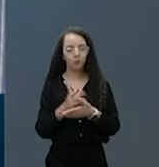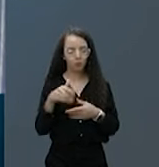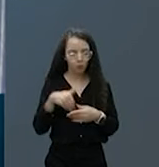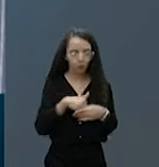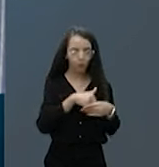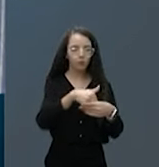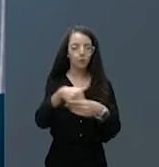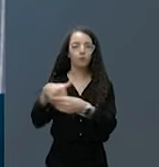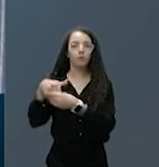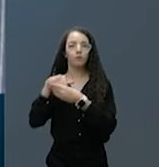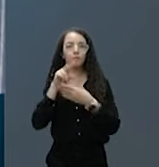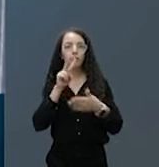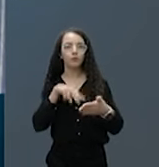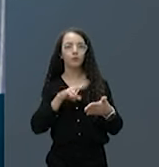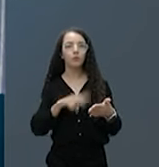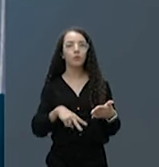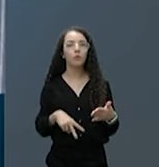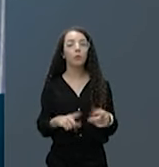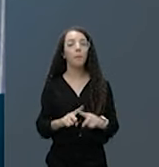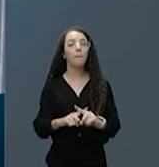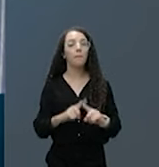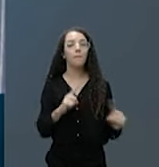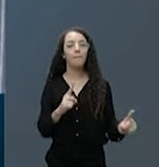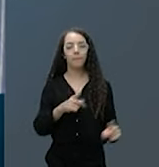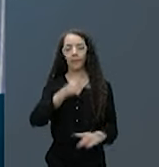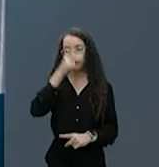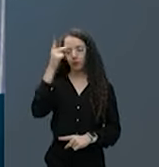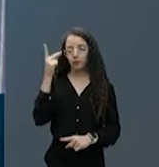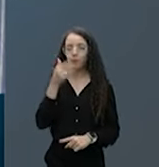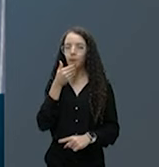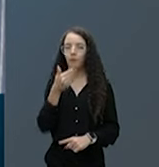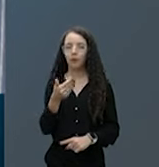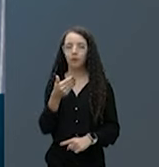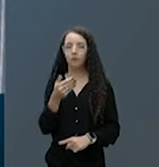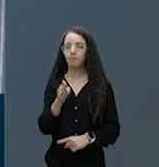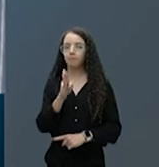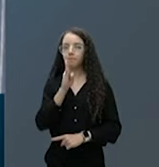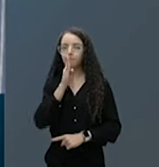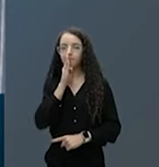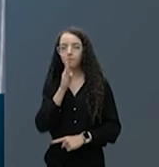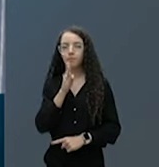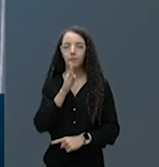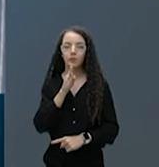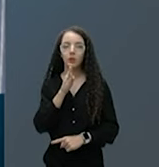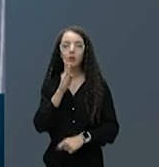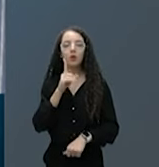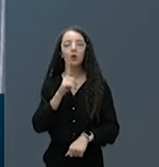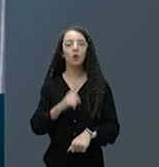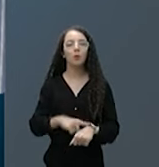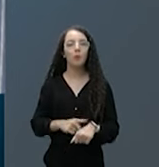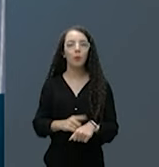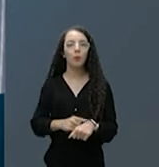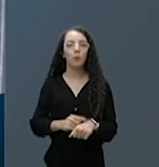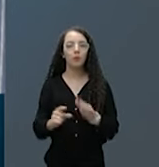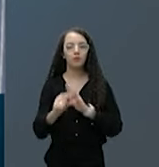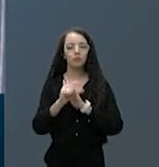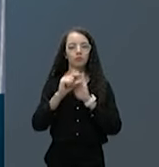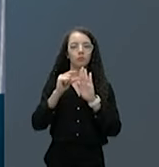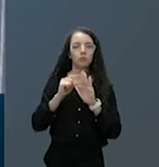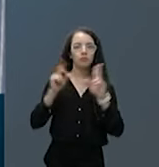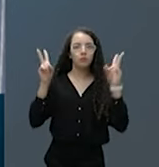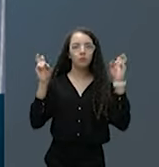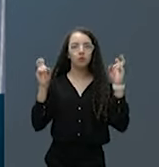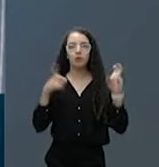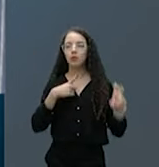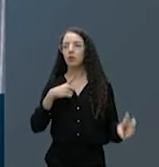a embargante omite que esse excerto não compõe a ratio decidendi